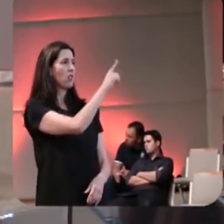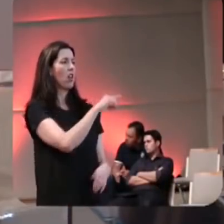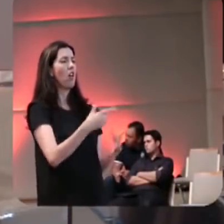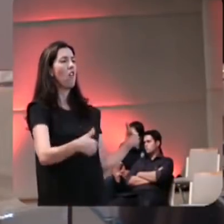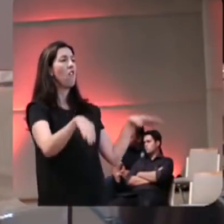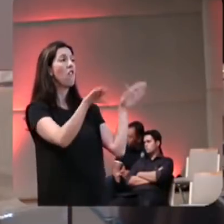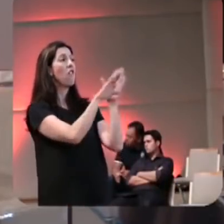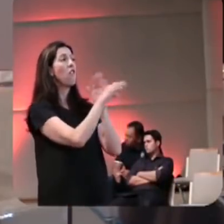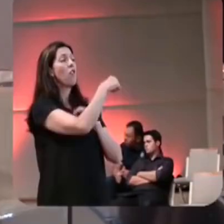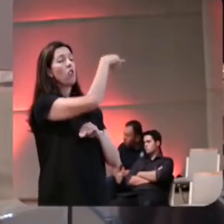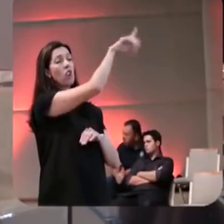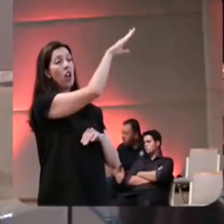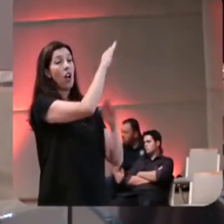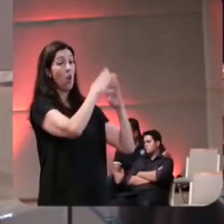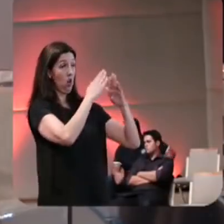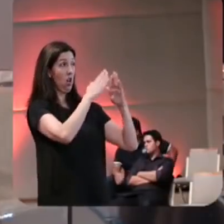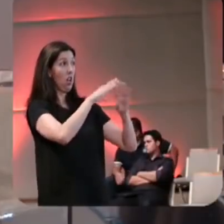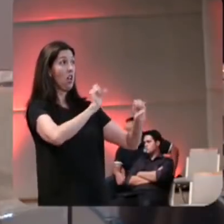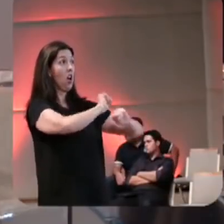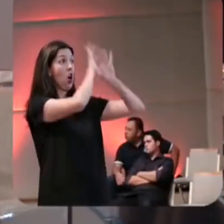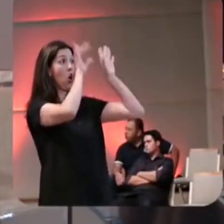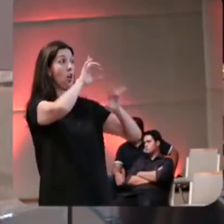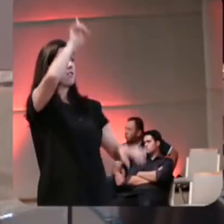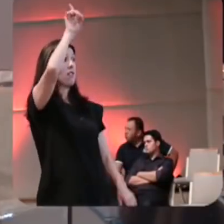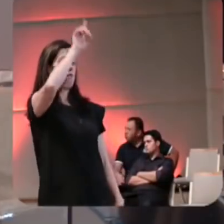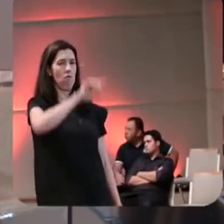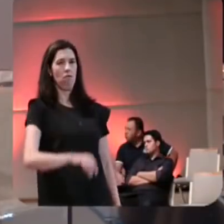e glorifica a Deus.